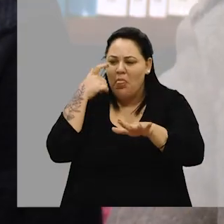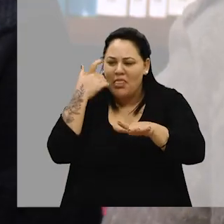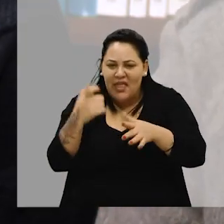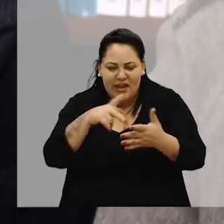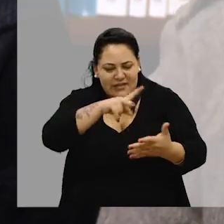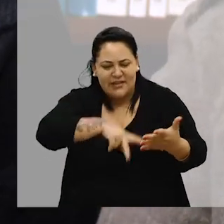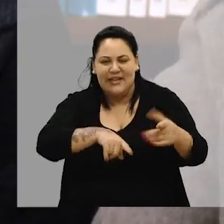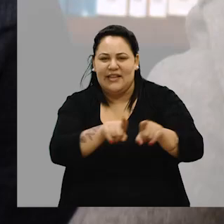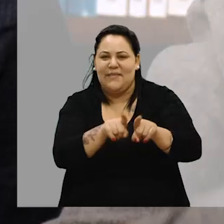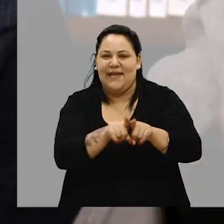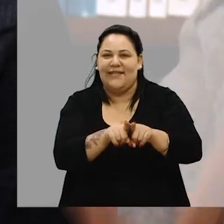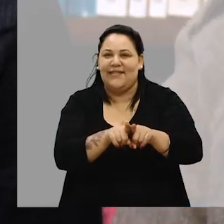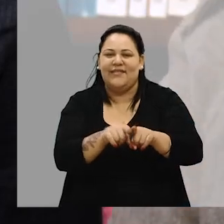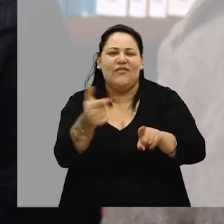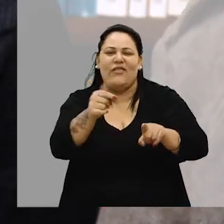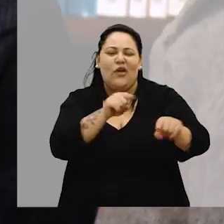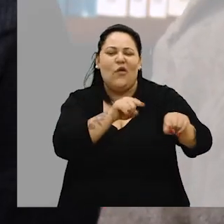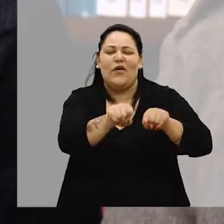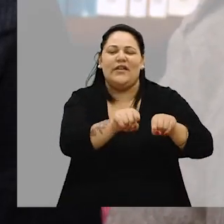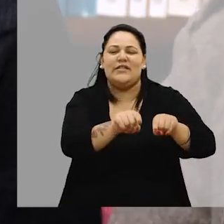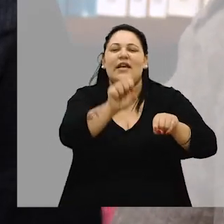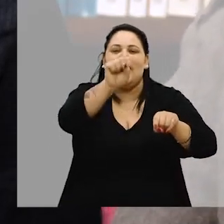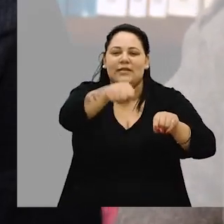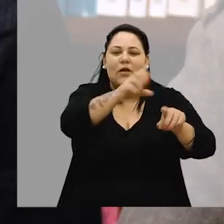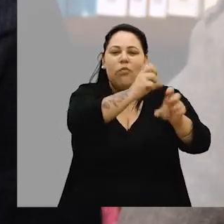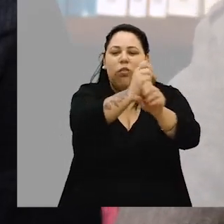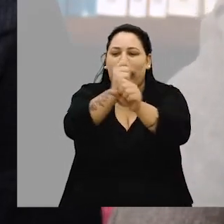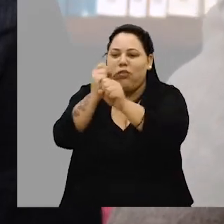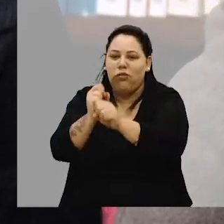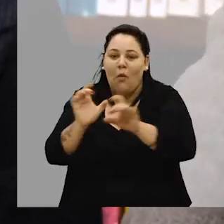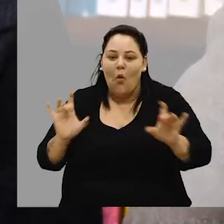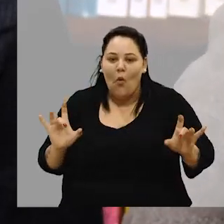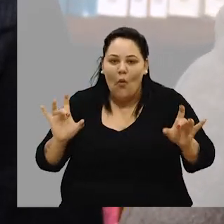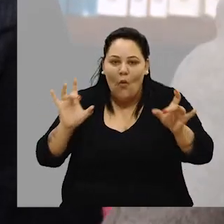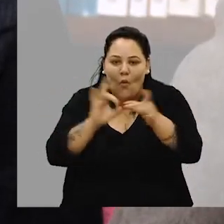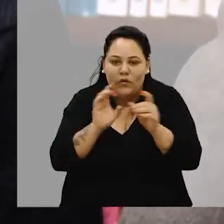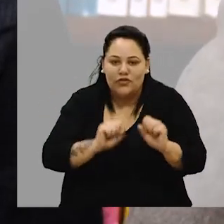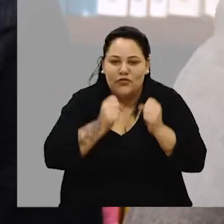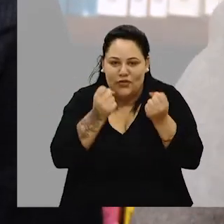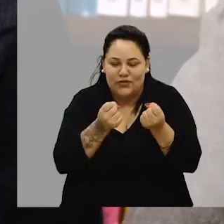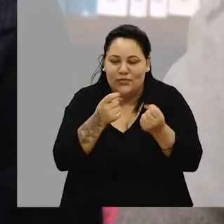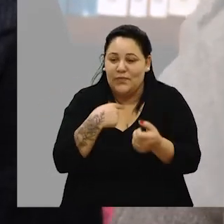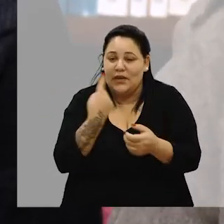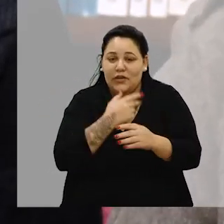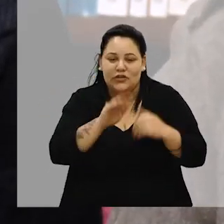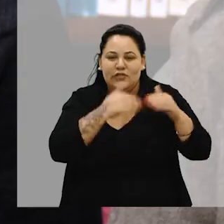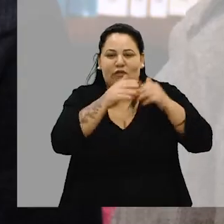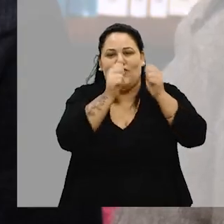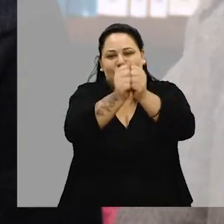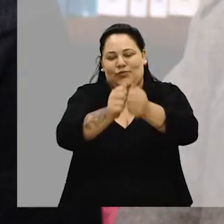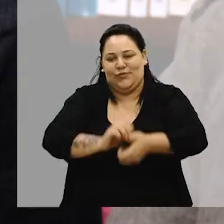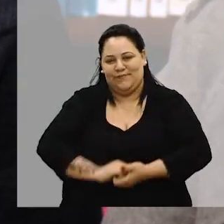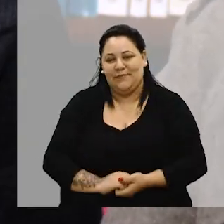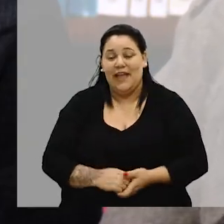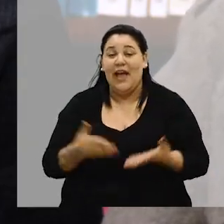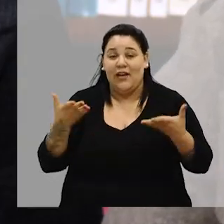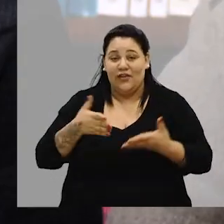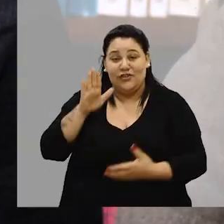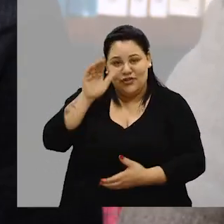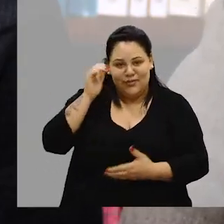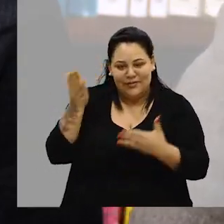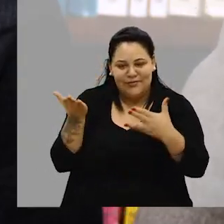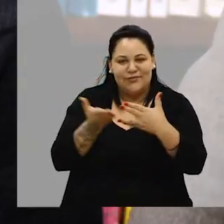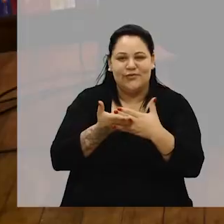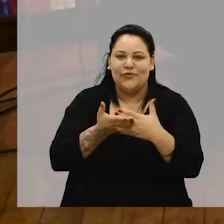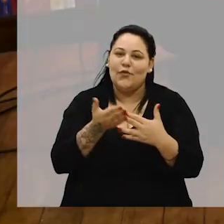está formando plateia, você está formando público. Então não existe concorrência, existe sim um somatório de esforços para que a gente cada